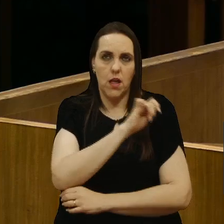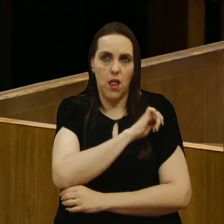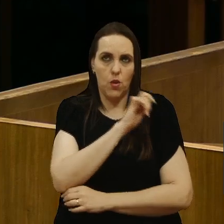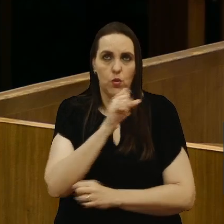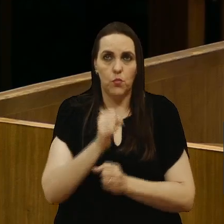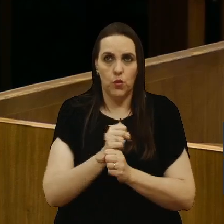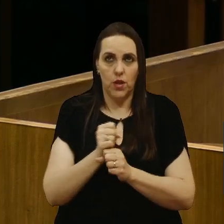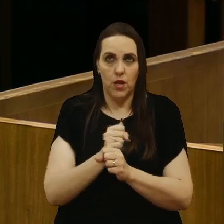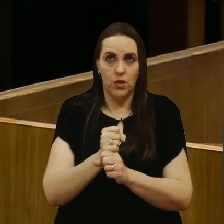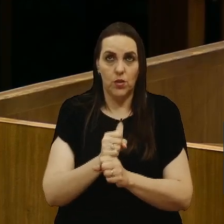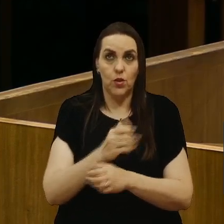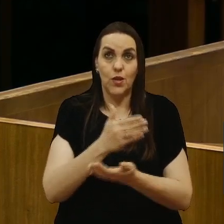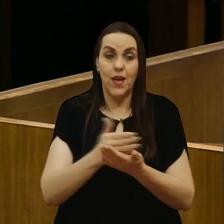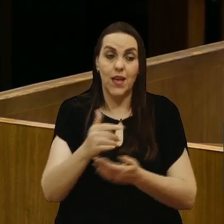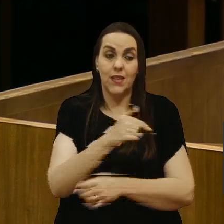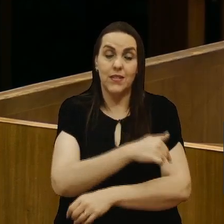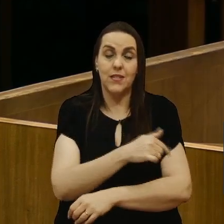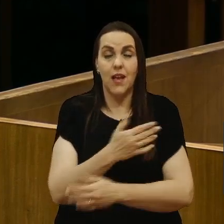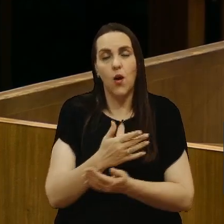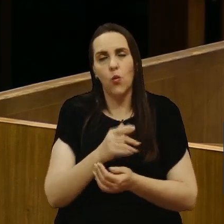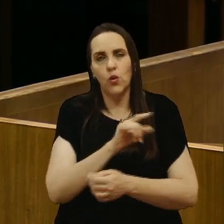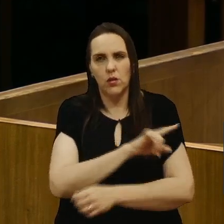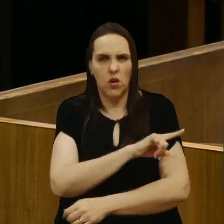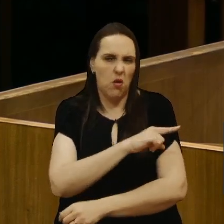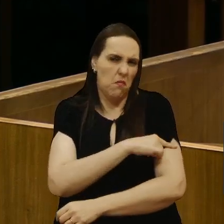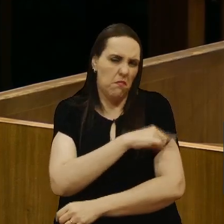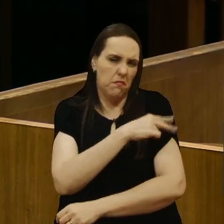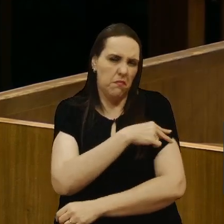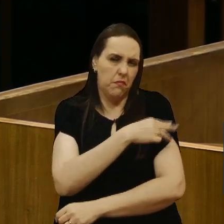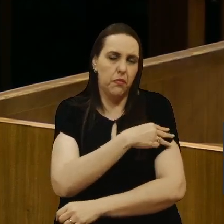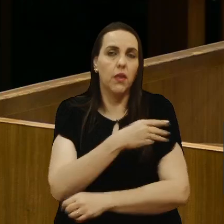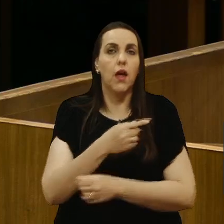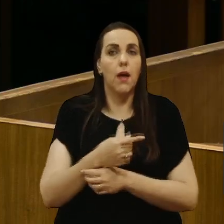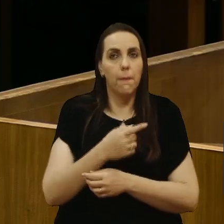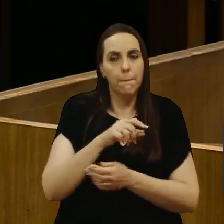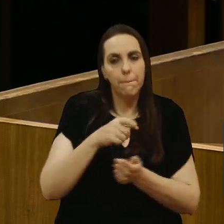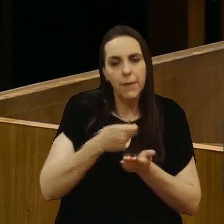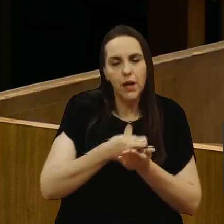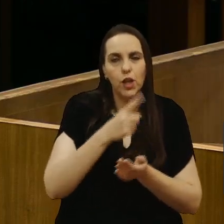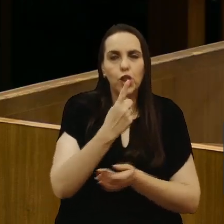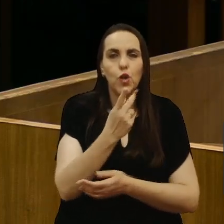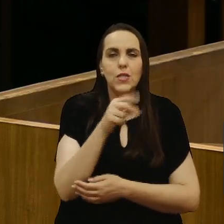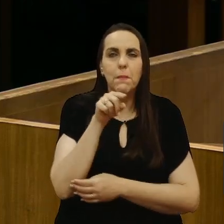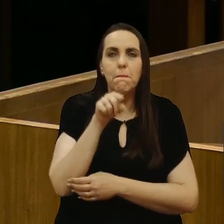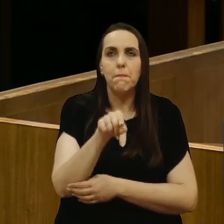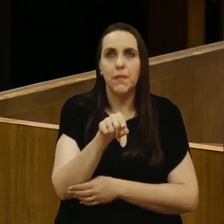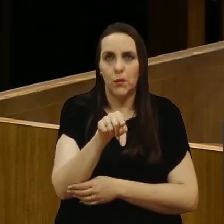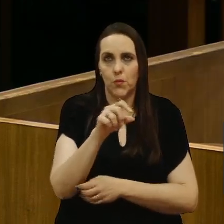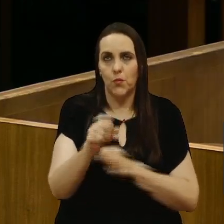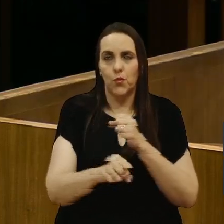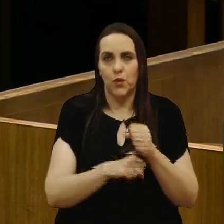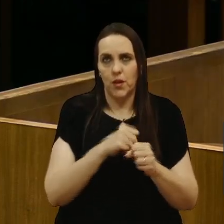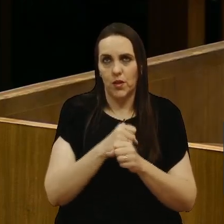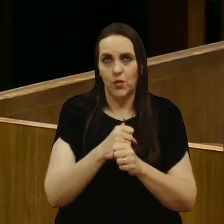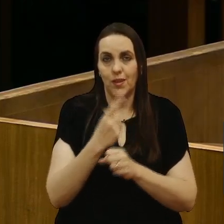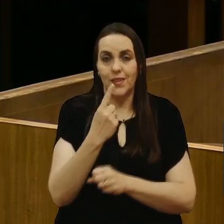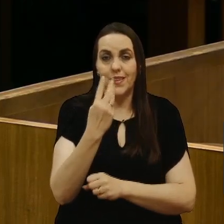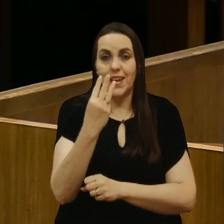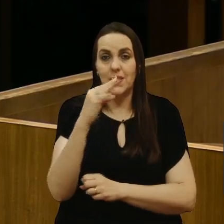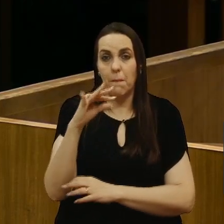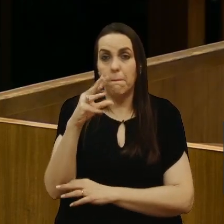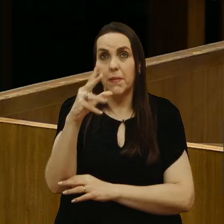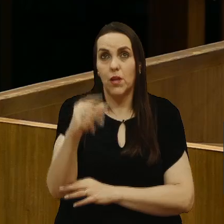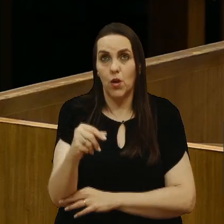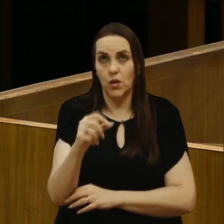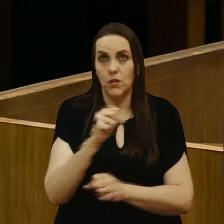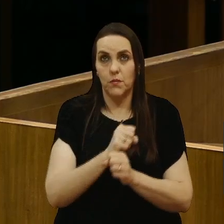iniciais chega próximo dos R$ 12.000 por ano. Ou seja, nós vamos partir para 13 milhões por ano, ao invés